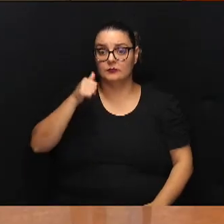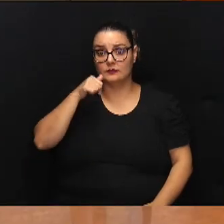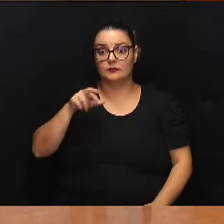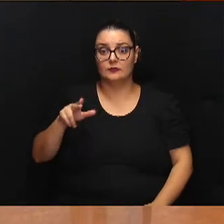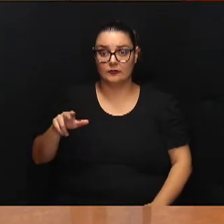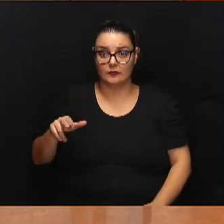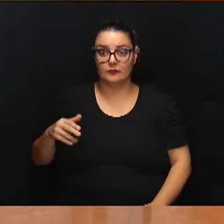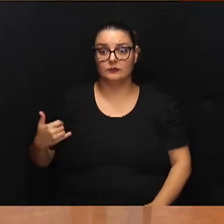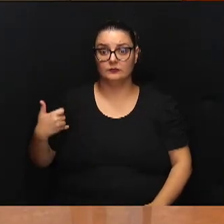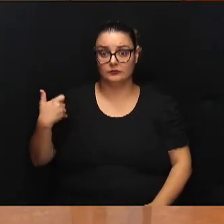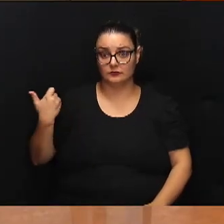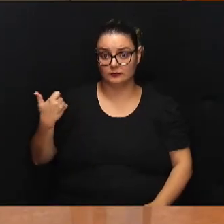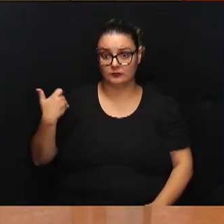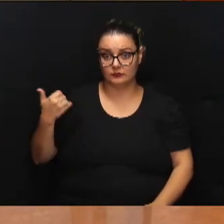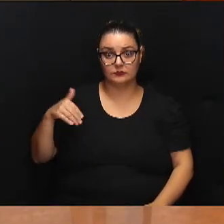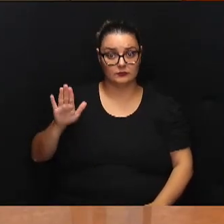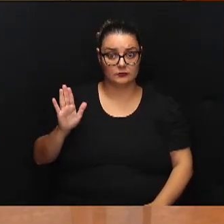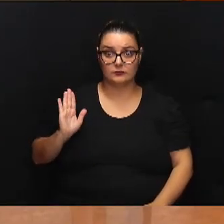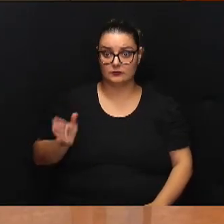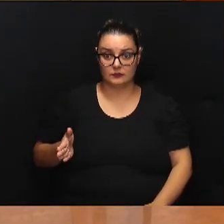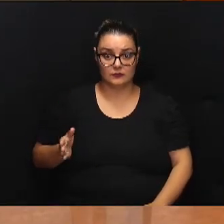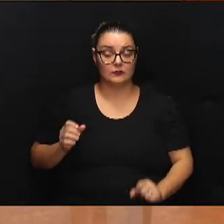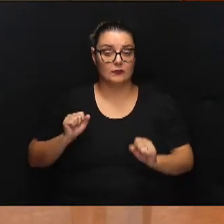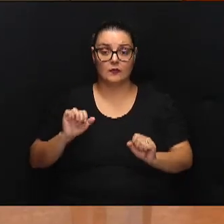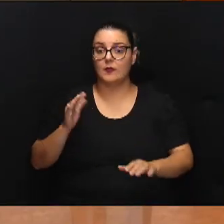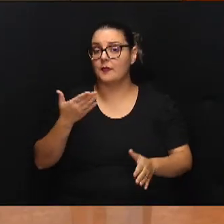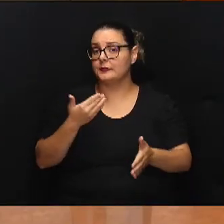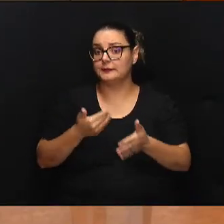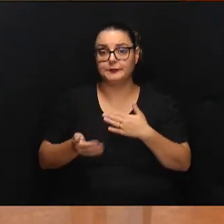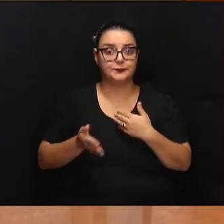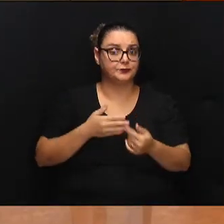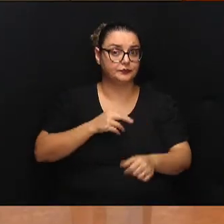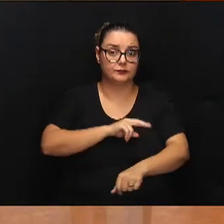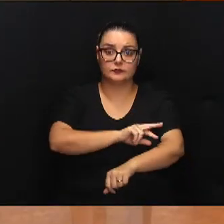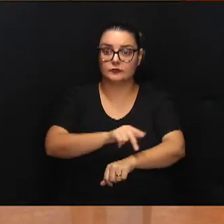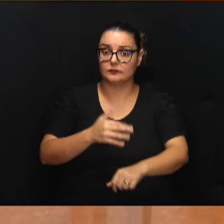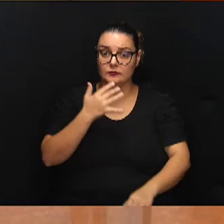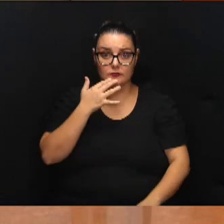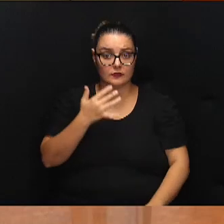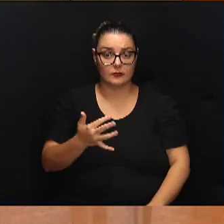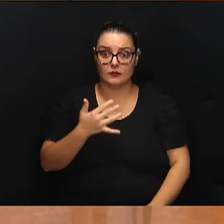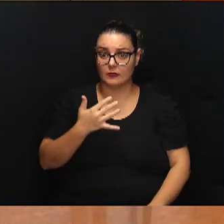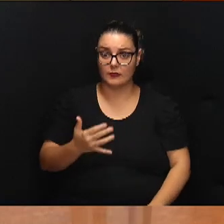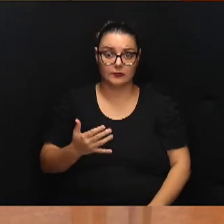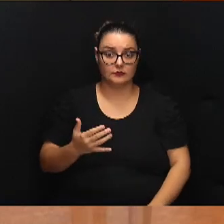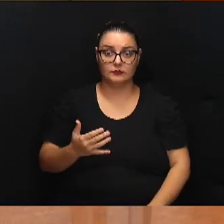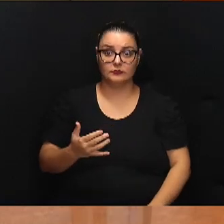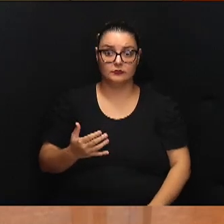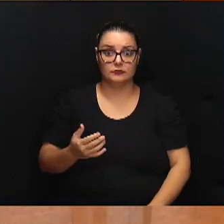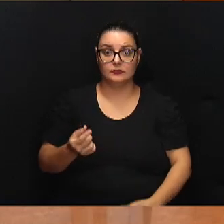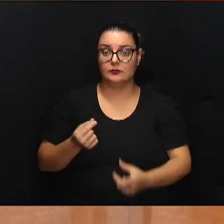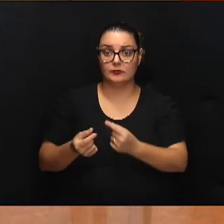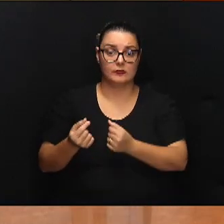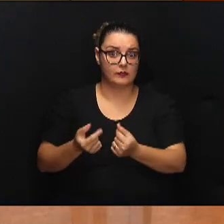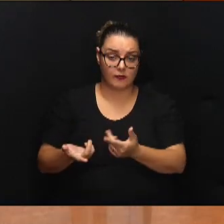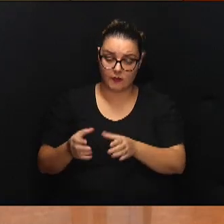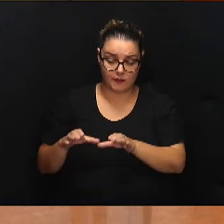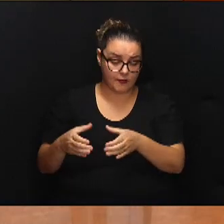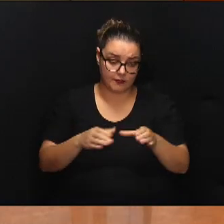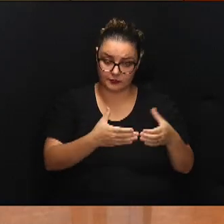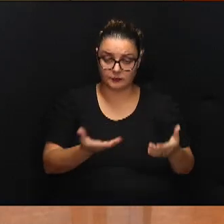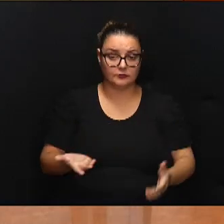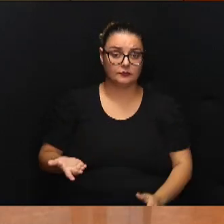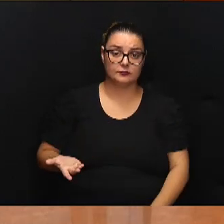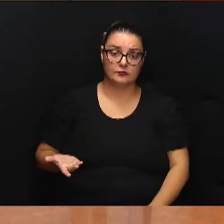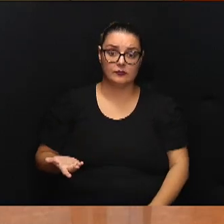na vida adulta e pode aparecer independente de raça, cor, condição econômica.